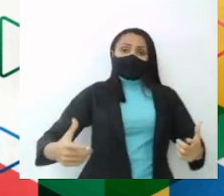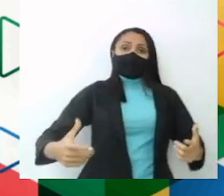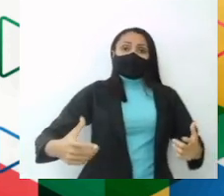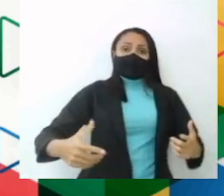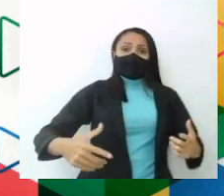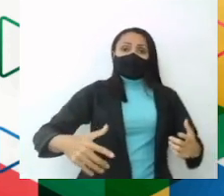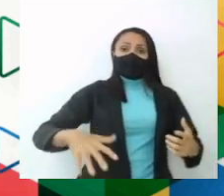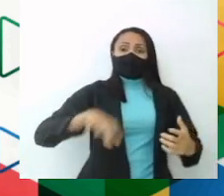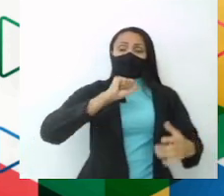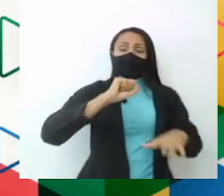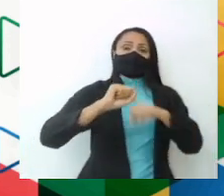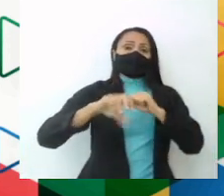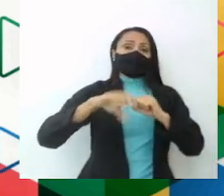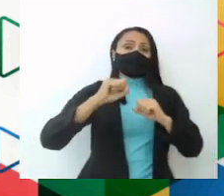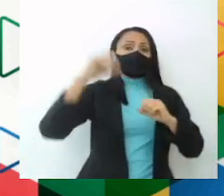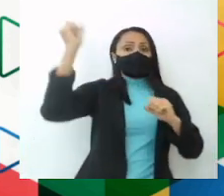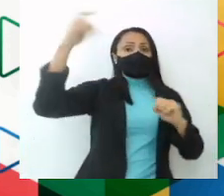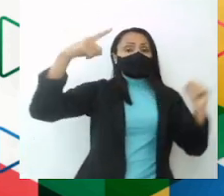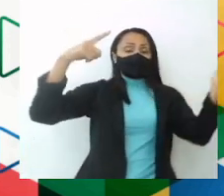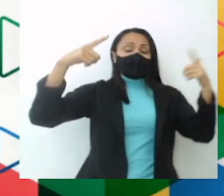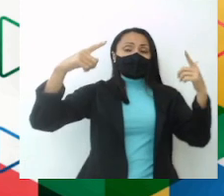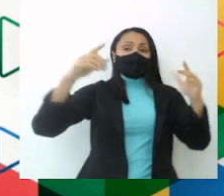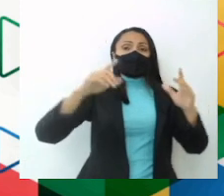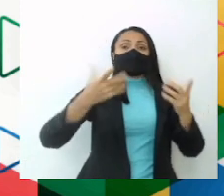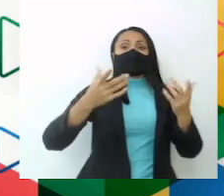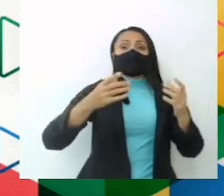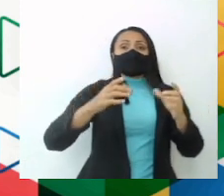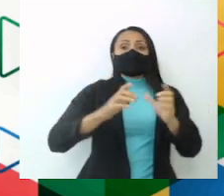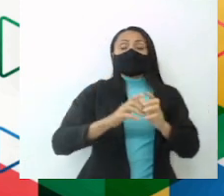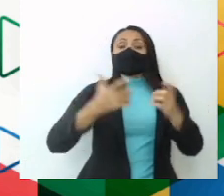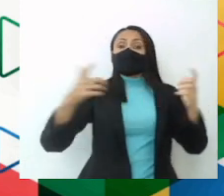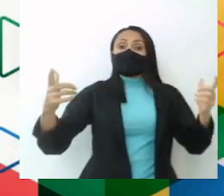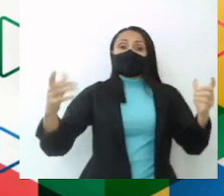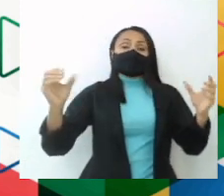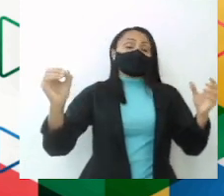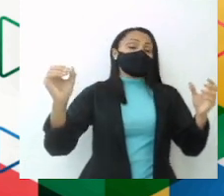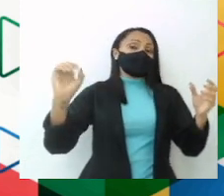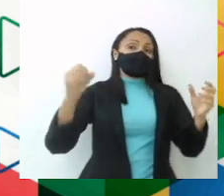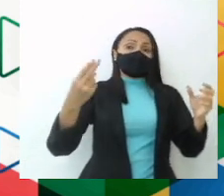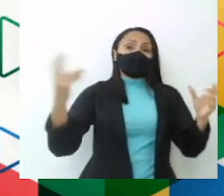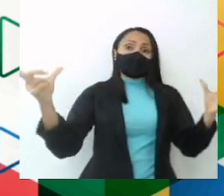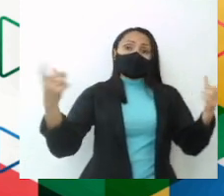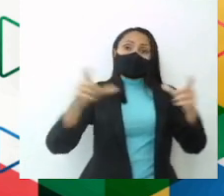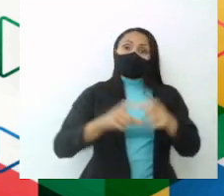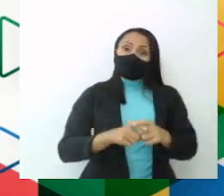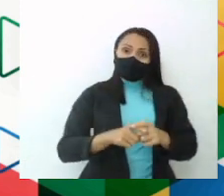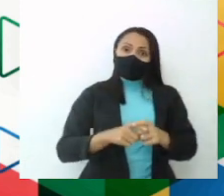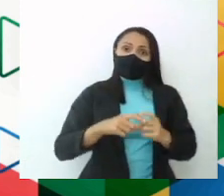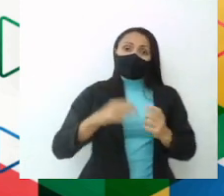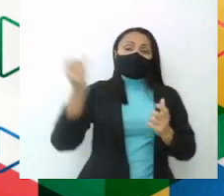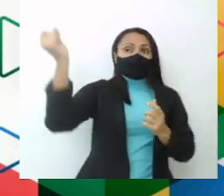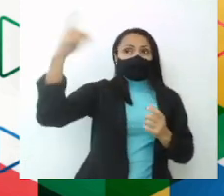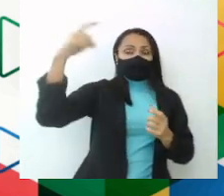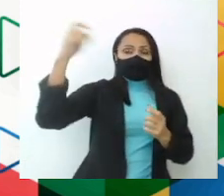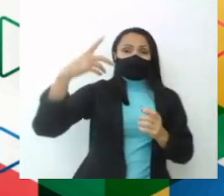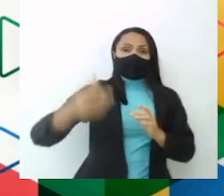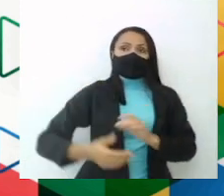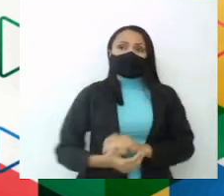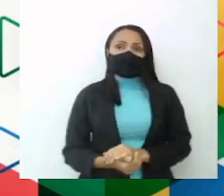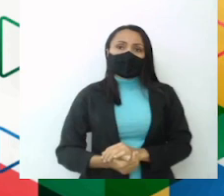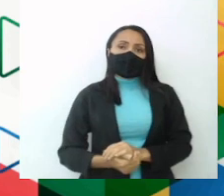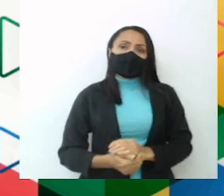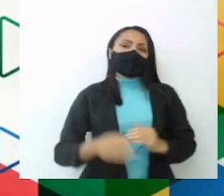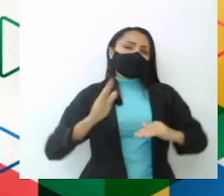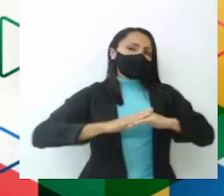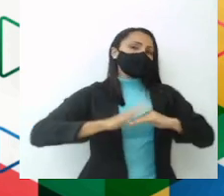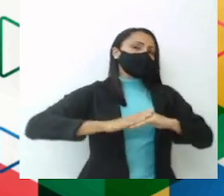menos raios solares? Vou conseguir absorver mais raios solares. Então, aumentou a área, absorvendo mais,